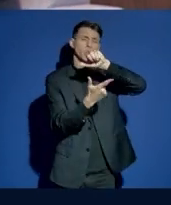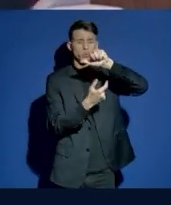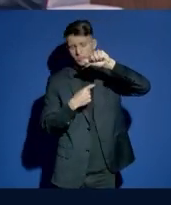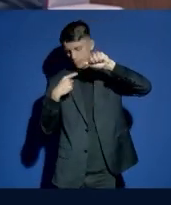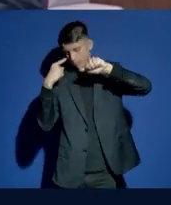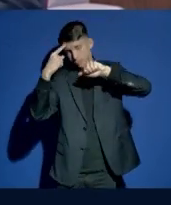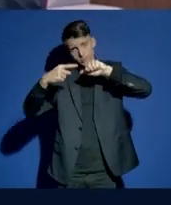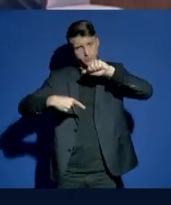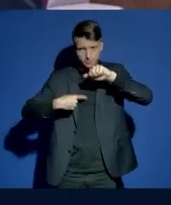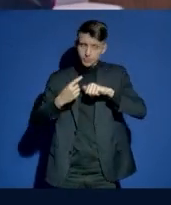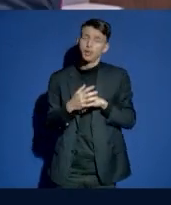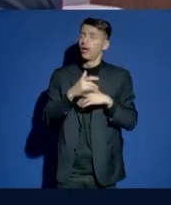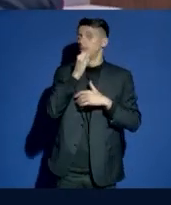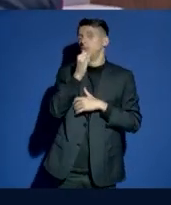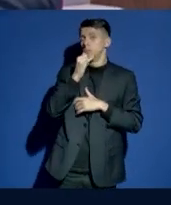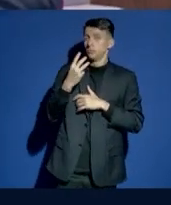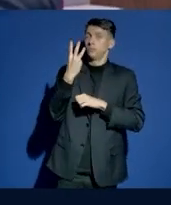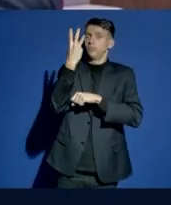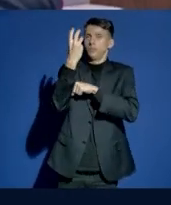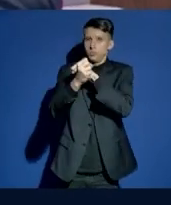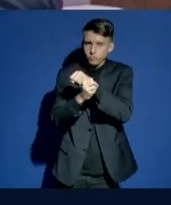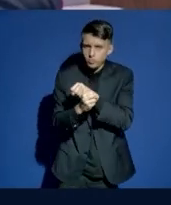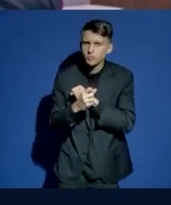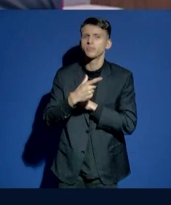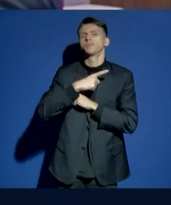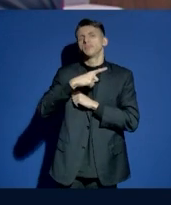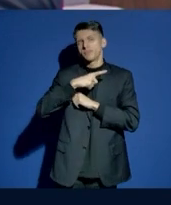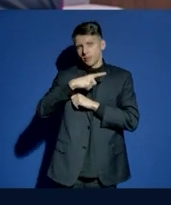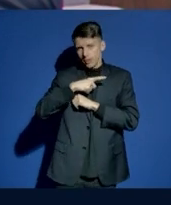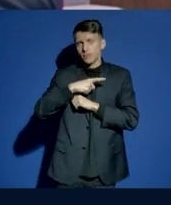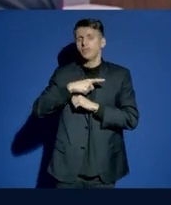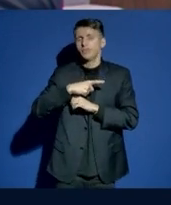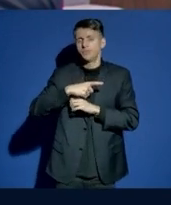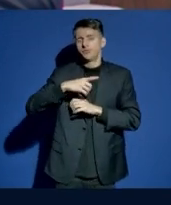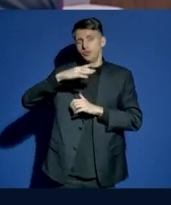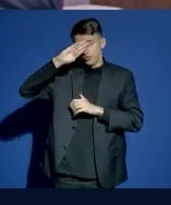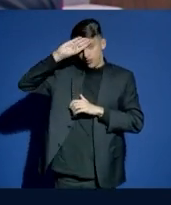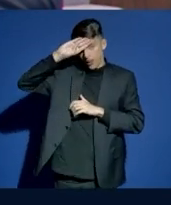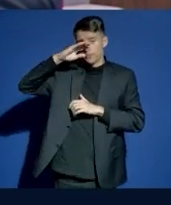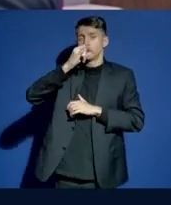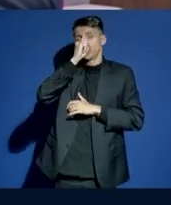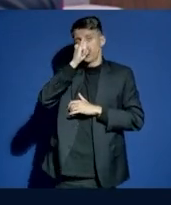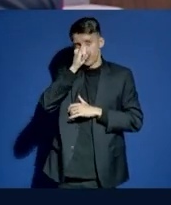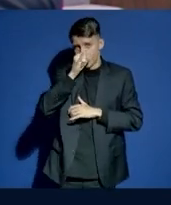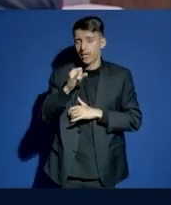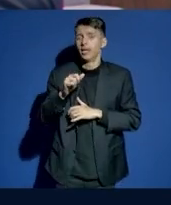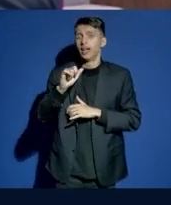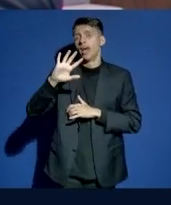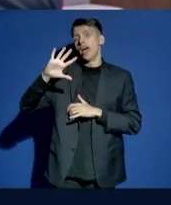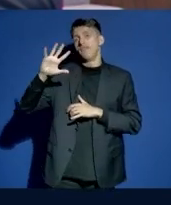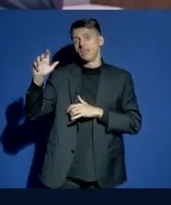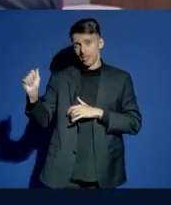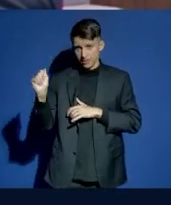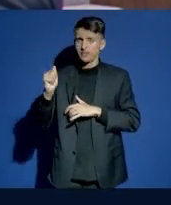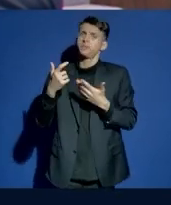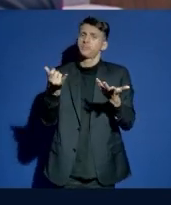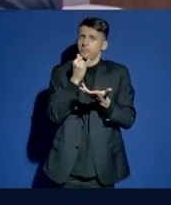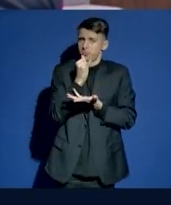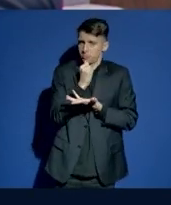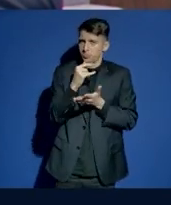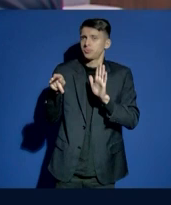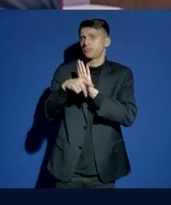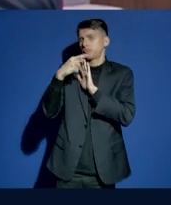últimos 3-4 anos, depois do surto de febre suína africana, foi um lugar fantástico, né, para absorver a